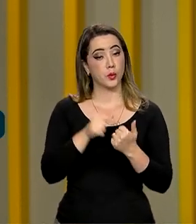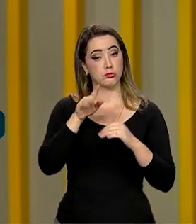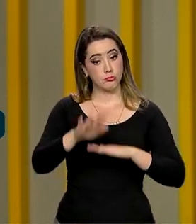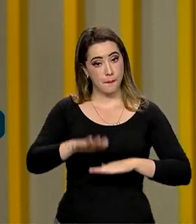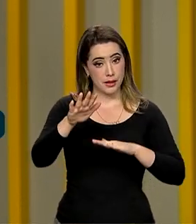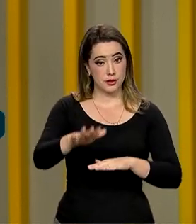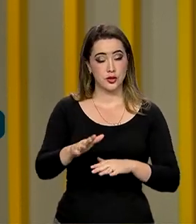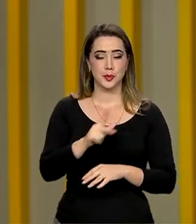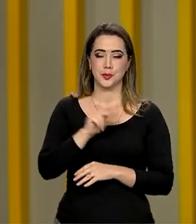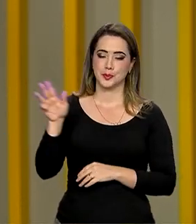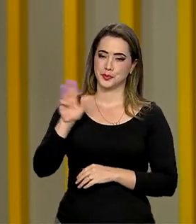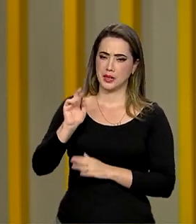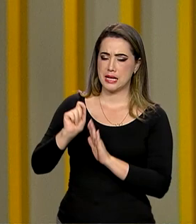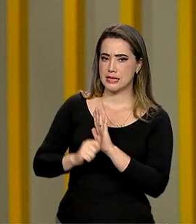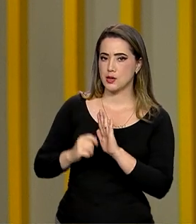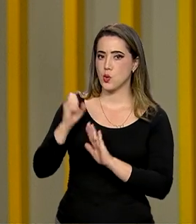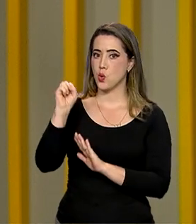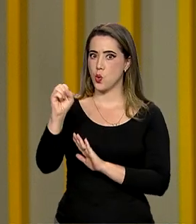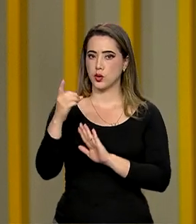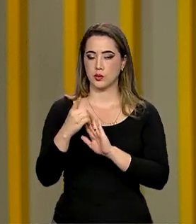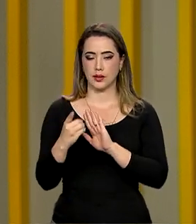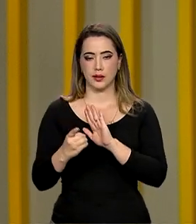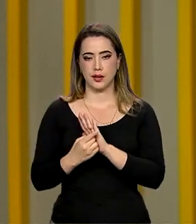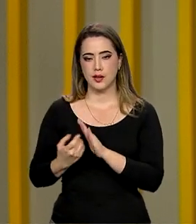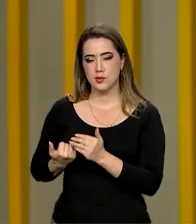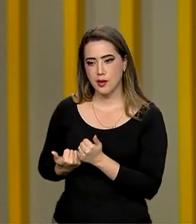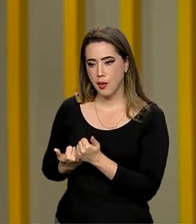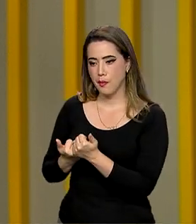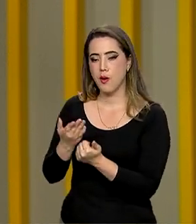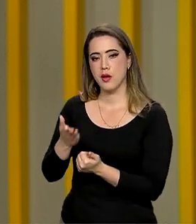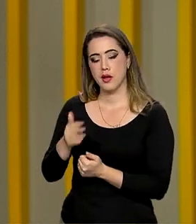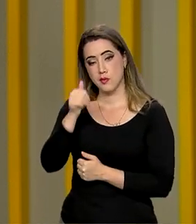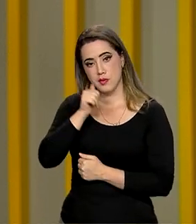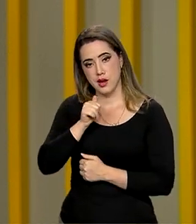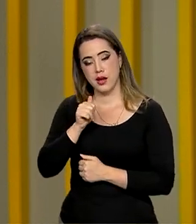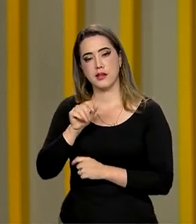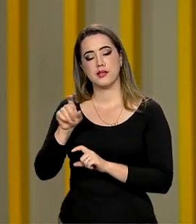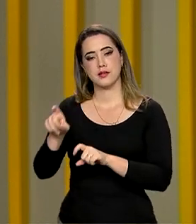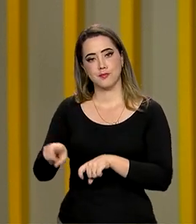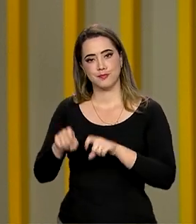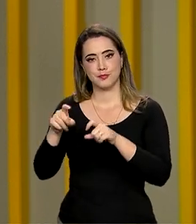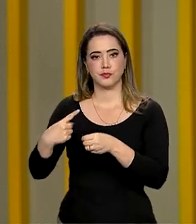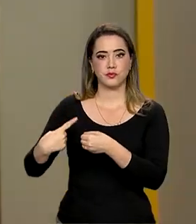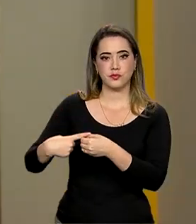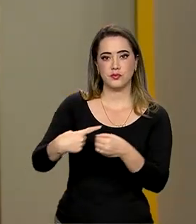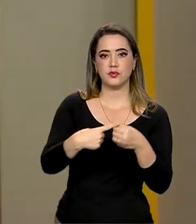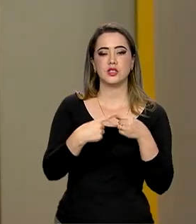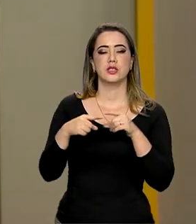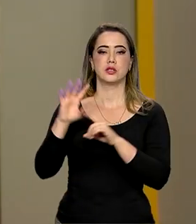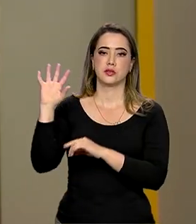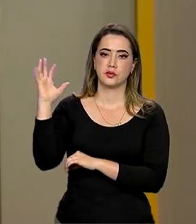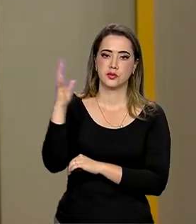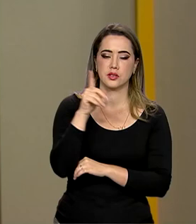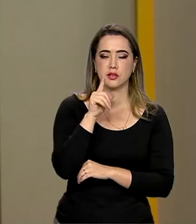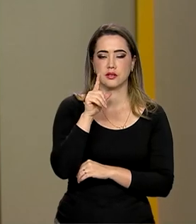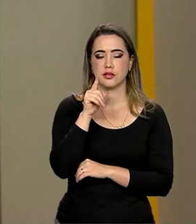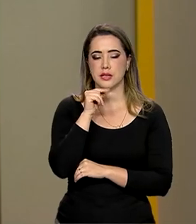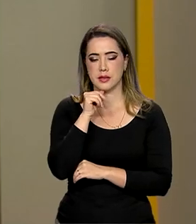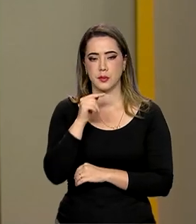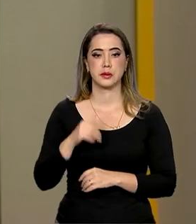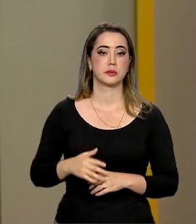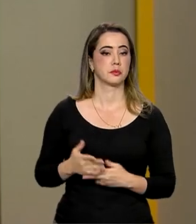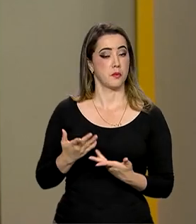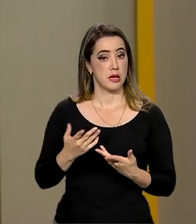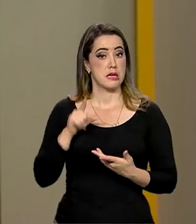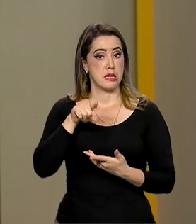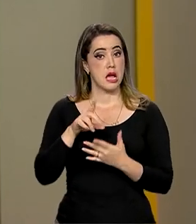o presidente Lula assinou 8 decretos que beneficiam mulheres do campo, da floresta e das águas. Entre as medidas anunciadas